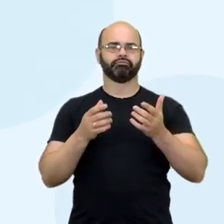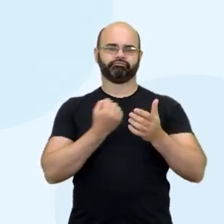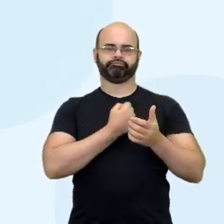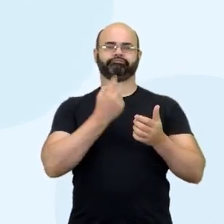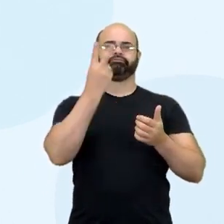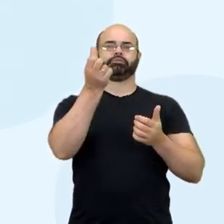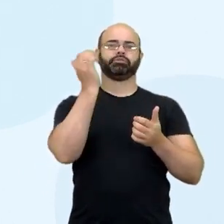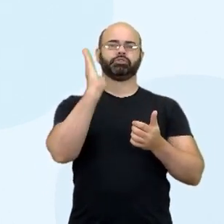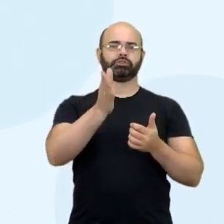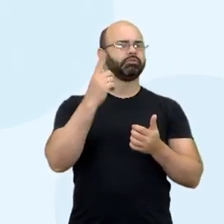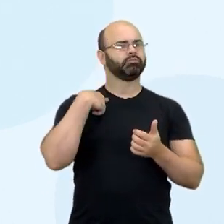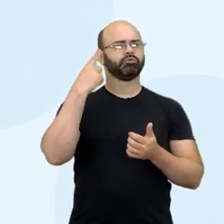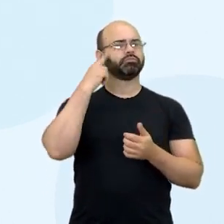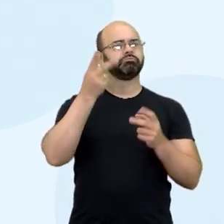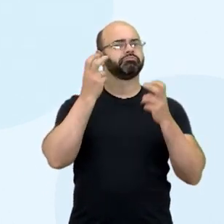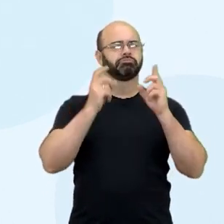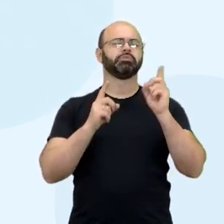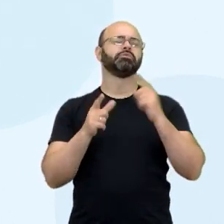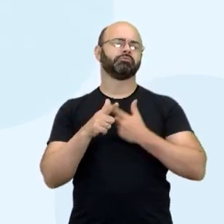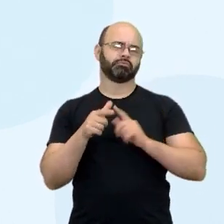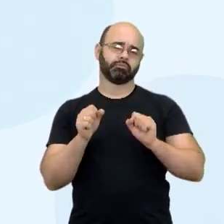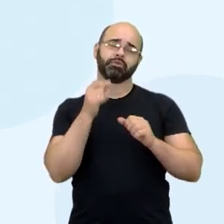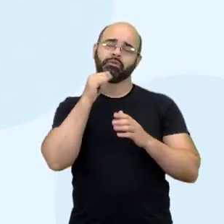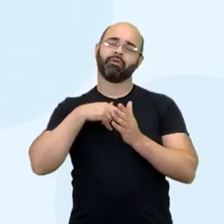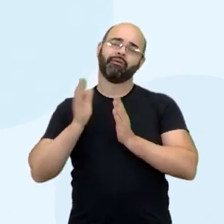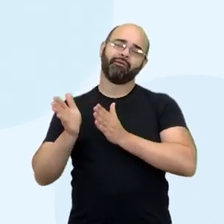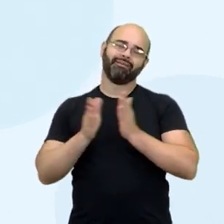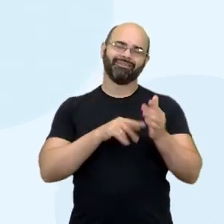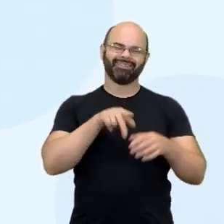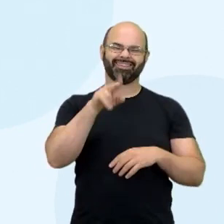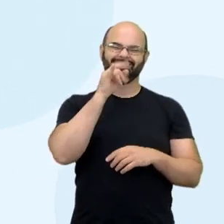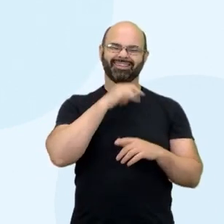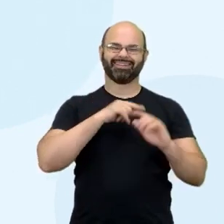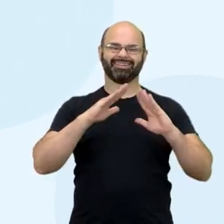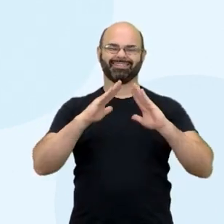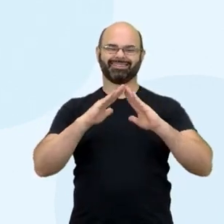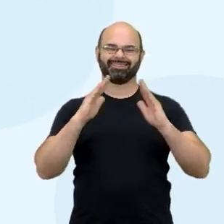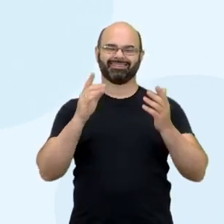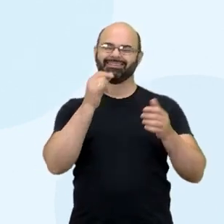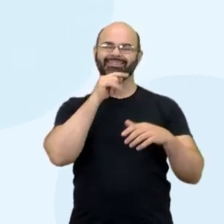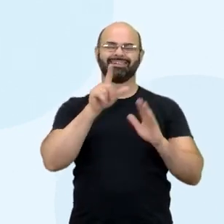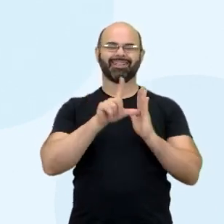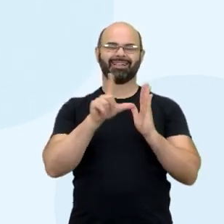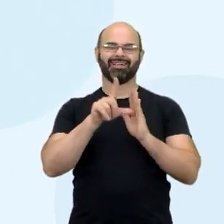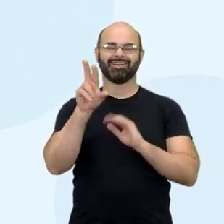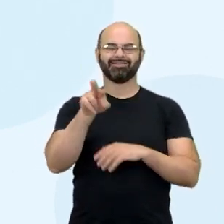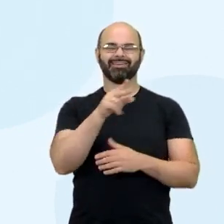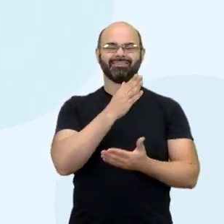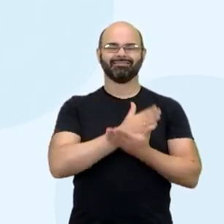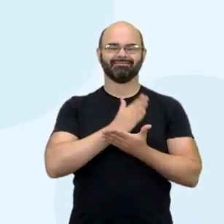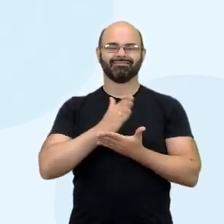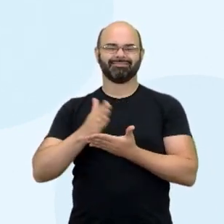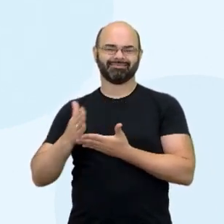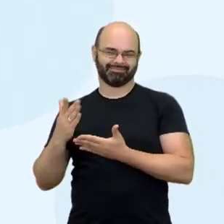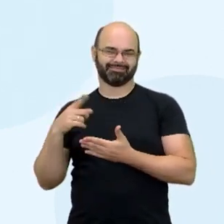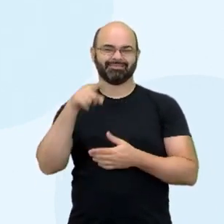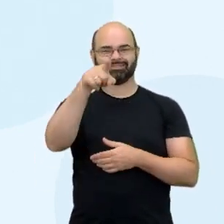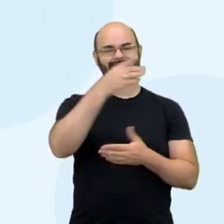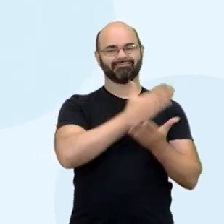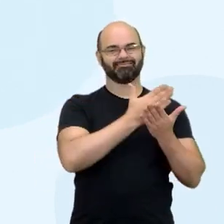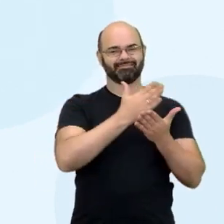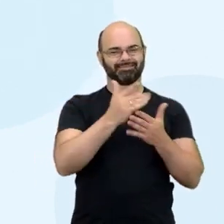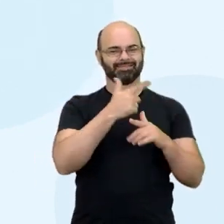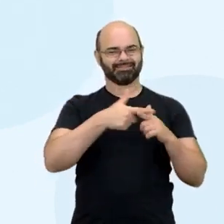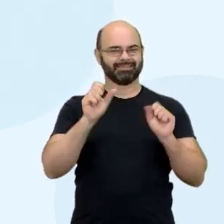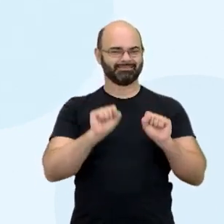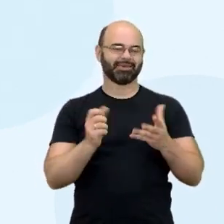duas parcelas aí, né? sim, muito. Parcelado, igual as lojinhas de crediário, tá? E aí ficou 1 sobre 2. Então, a gente lê,